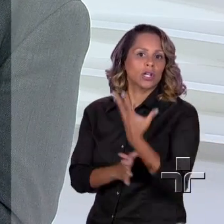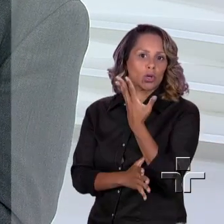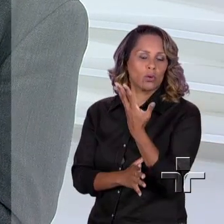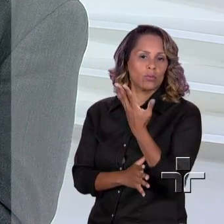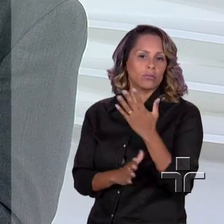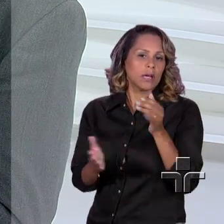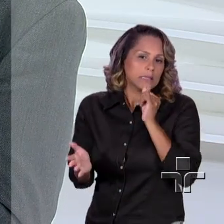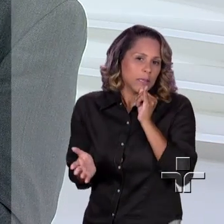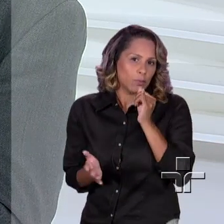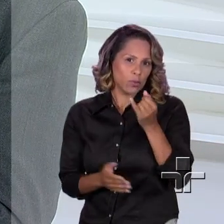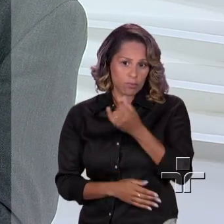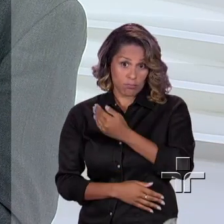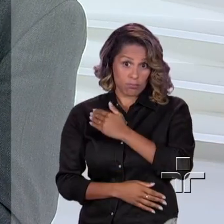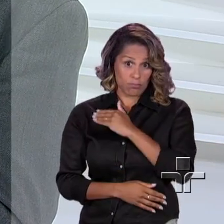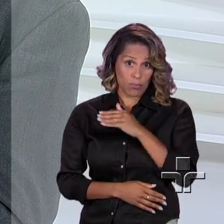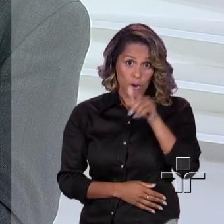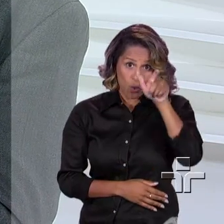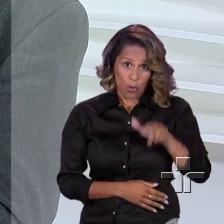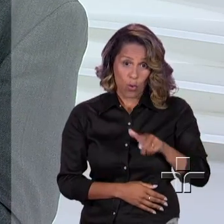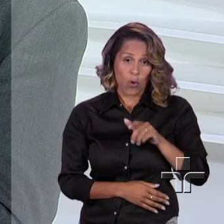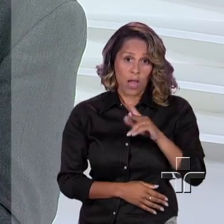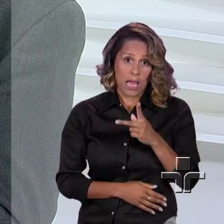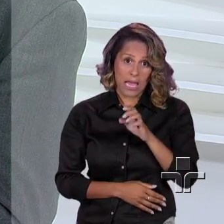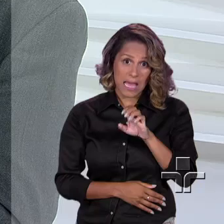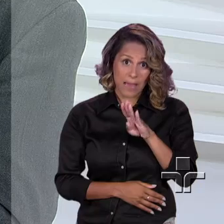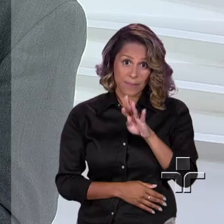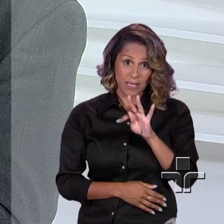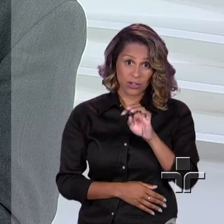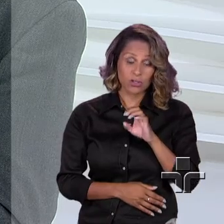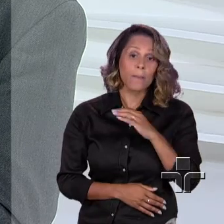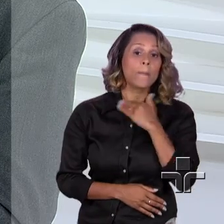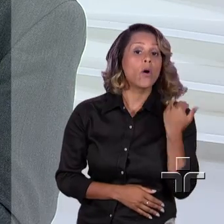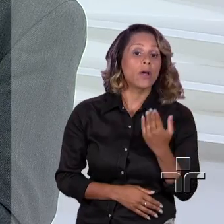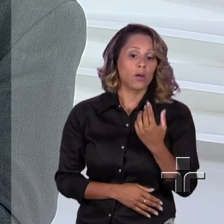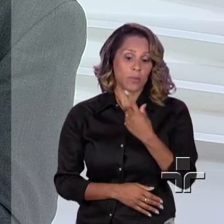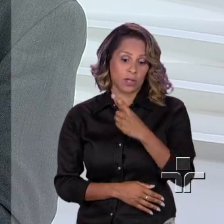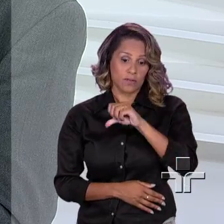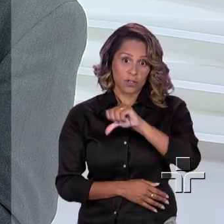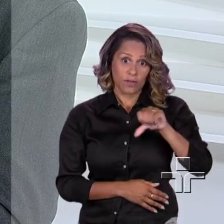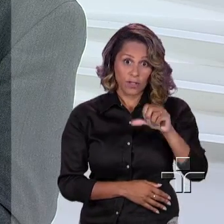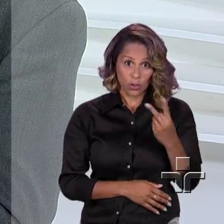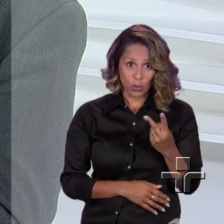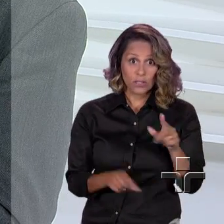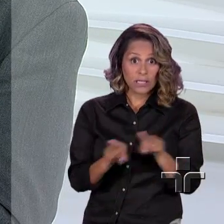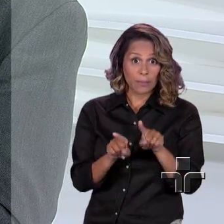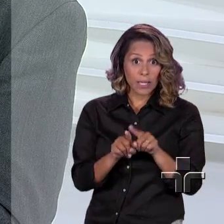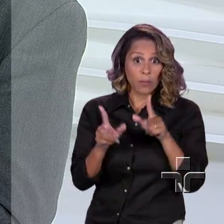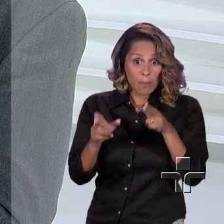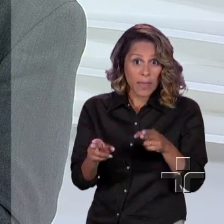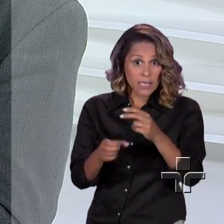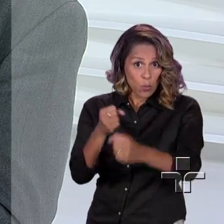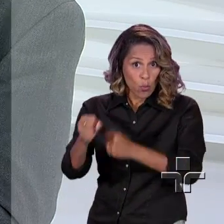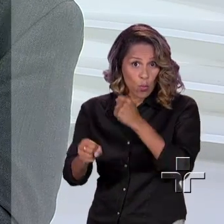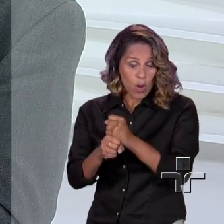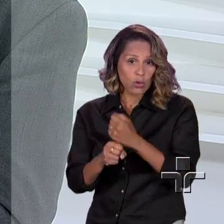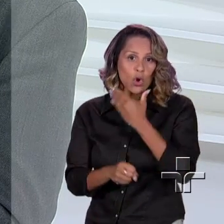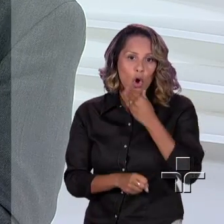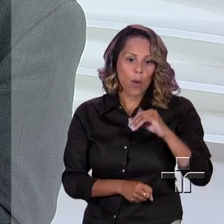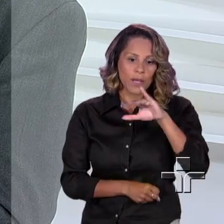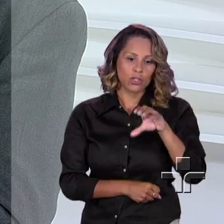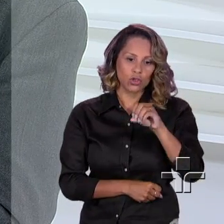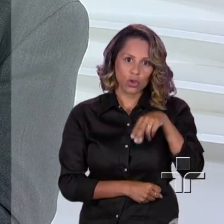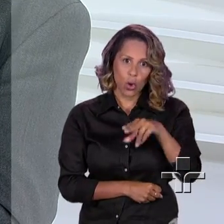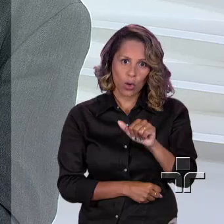no mesmo ano em que o grande referência internacional, o médico Jonathan Mann, publicou um livro de 1000